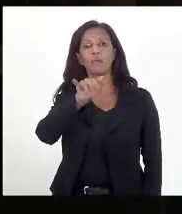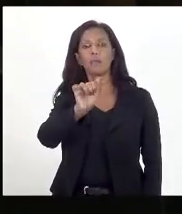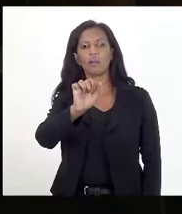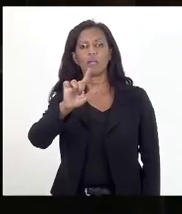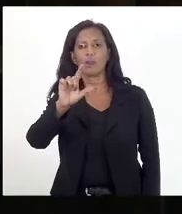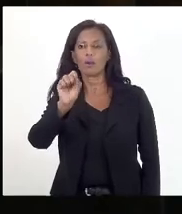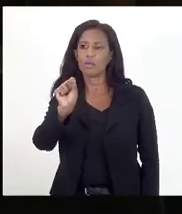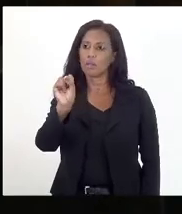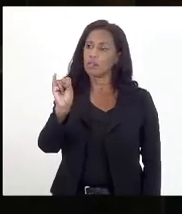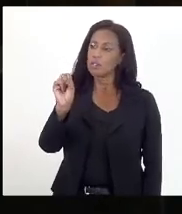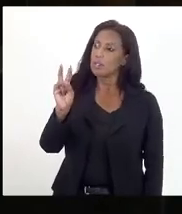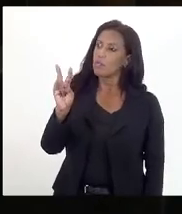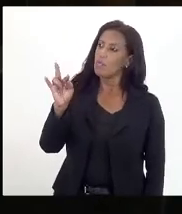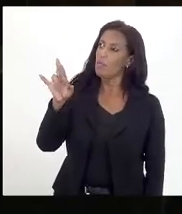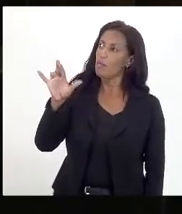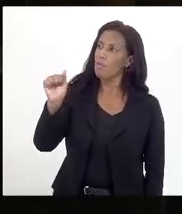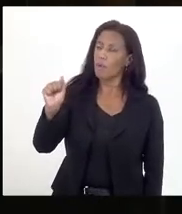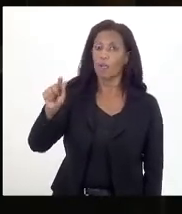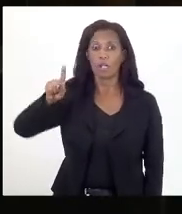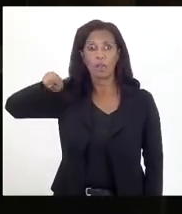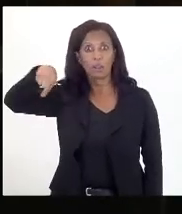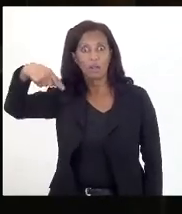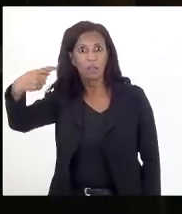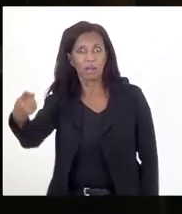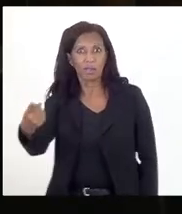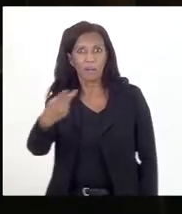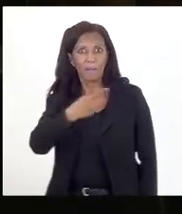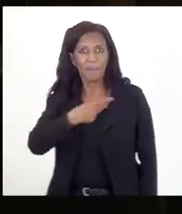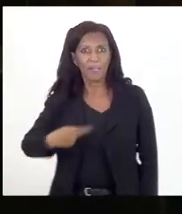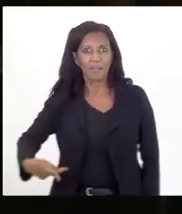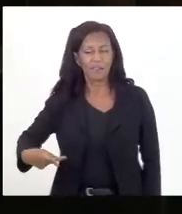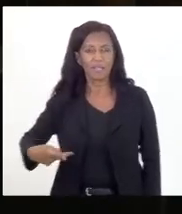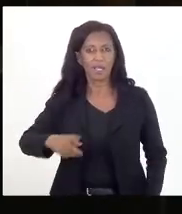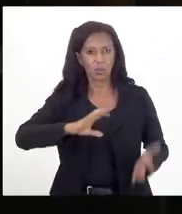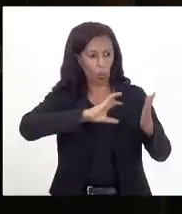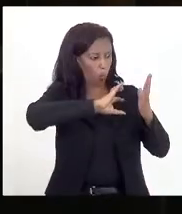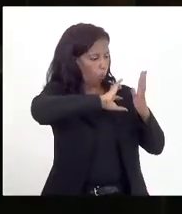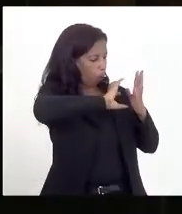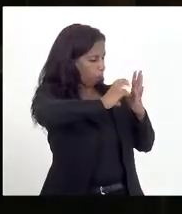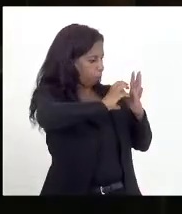e depois da prisão de um presidente de partido